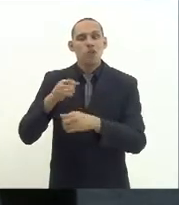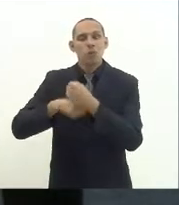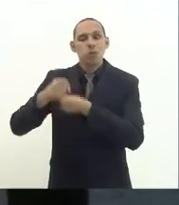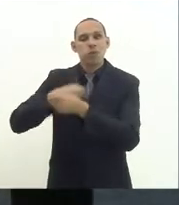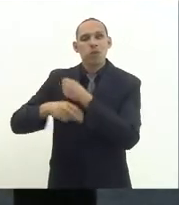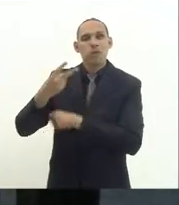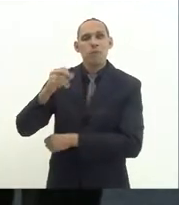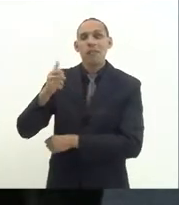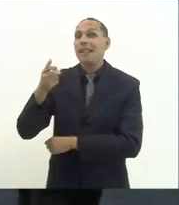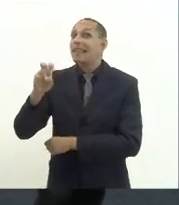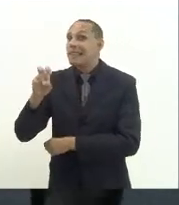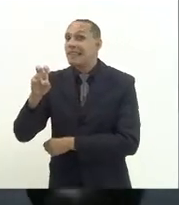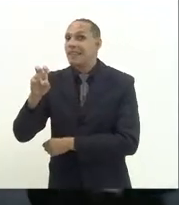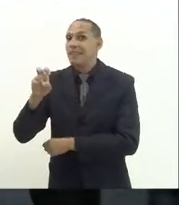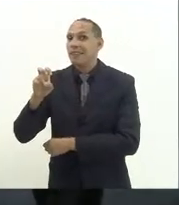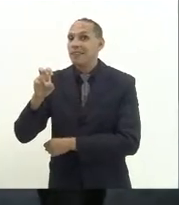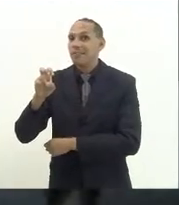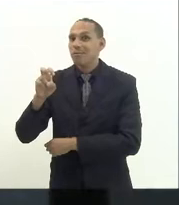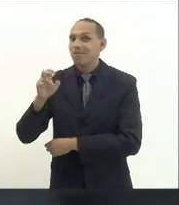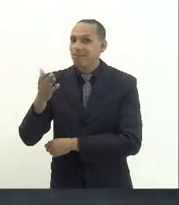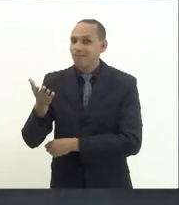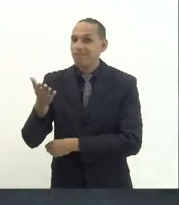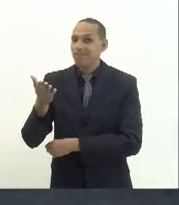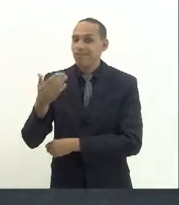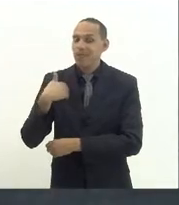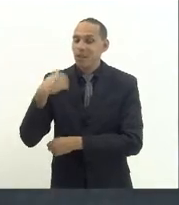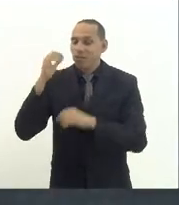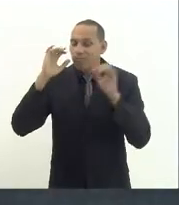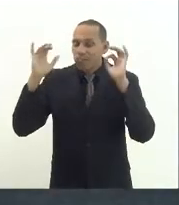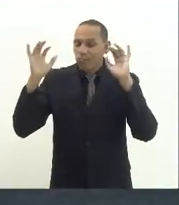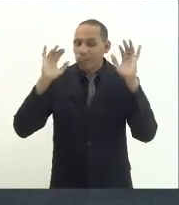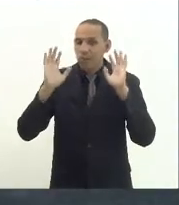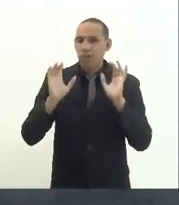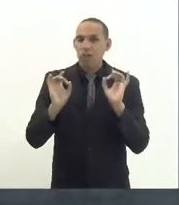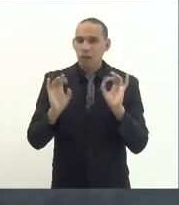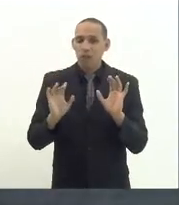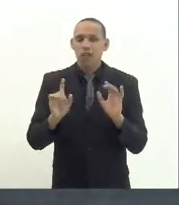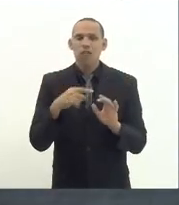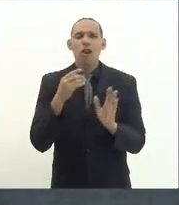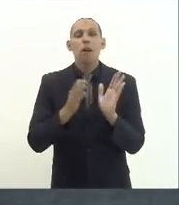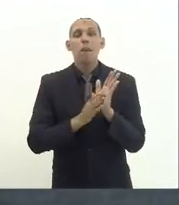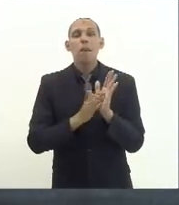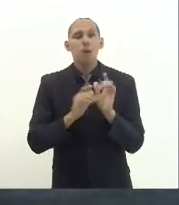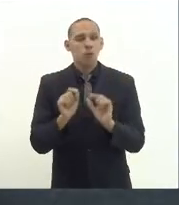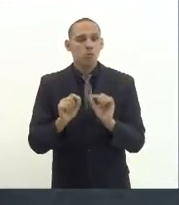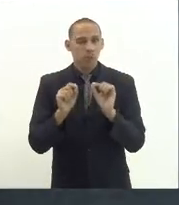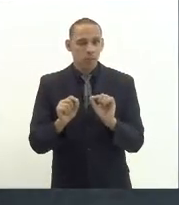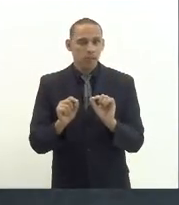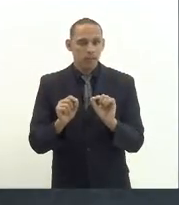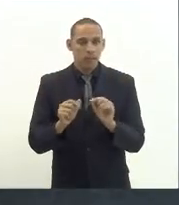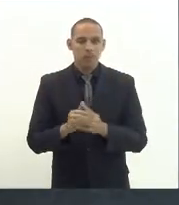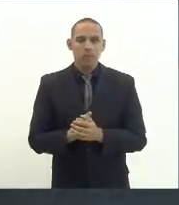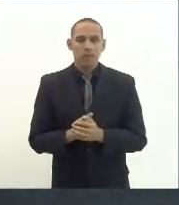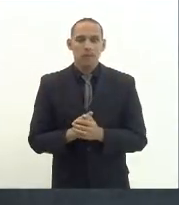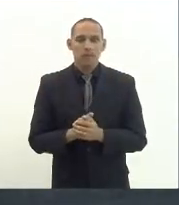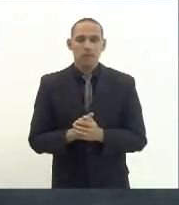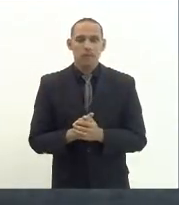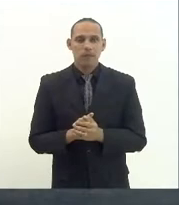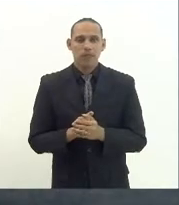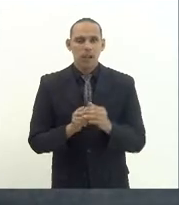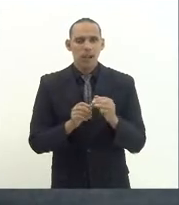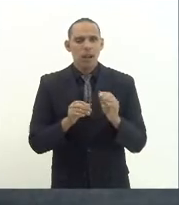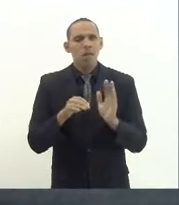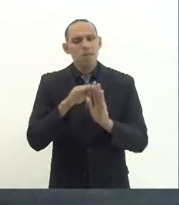2015 não então eu tô só fazer uma reflexão aqui que a gente a propondo aqui haja uma